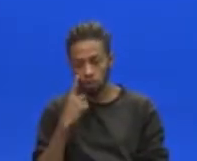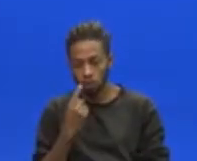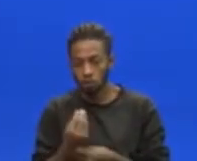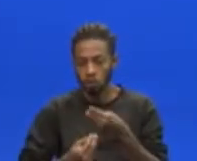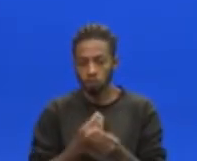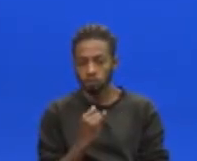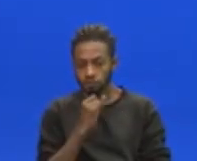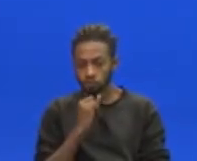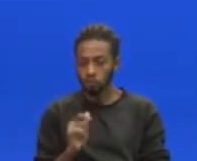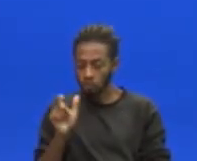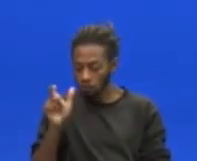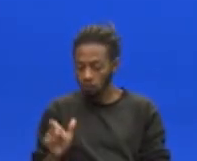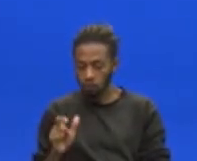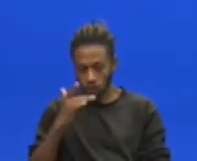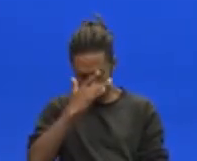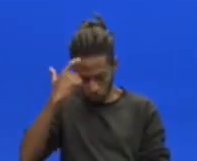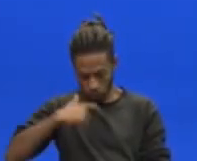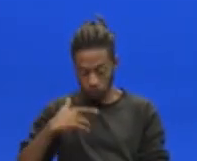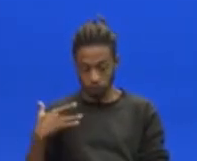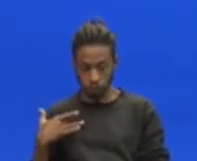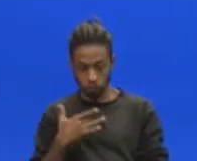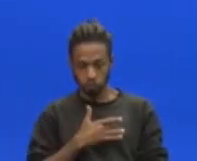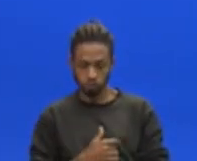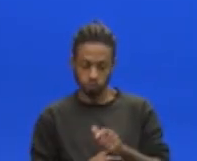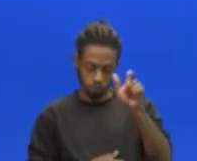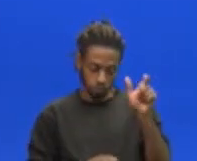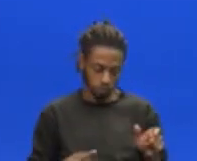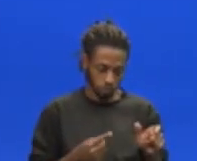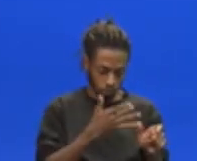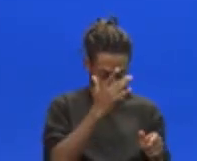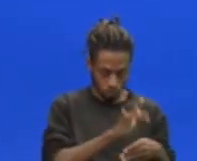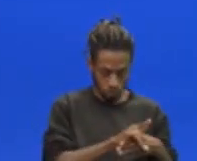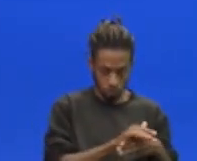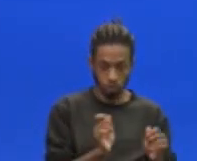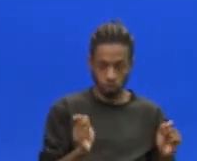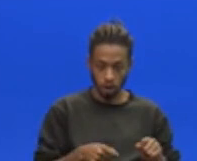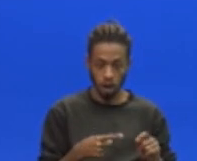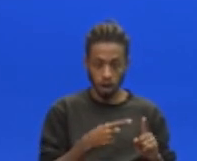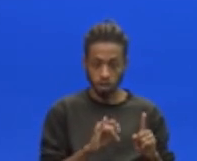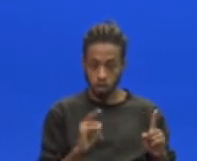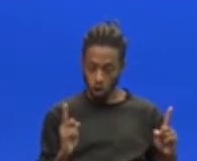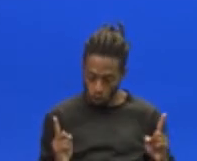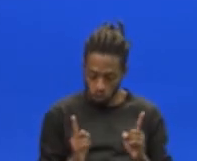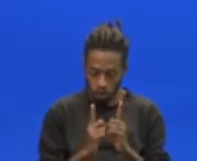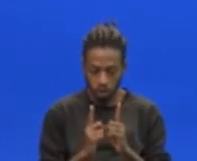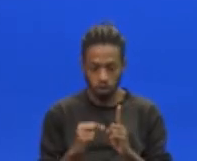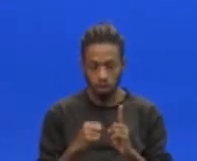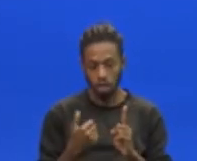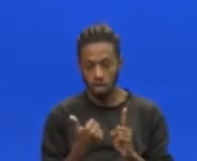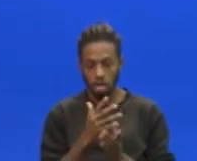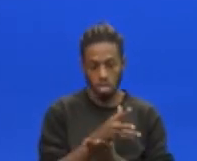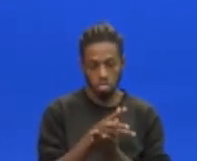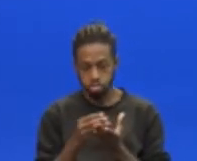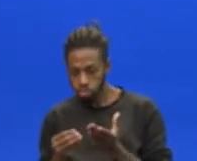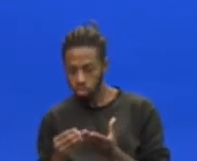de um doente para pessoas sadias, né? O que explicaria a origem, então, das epidemias, das doenças,